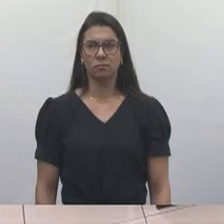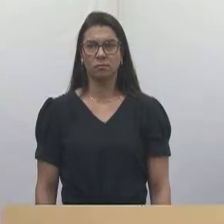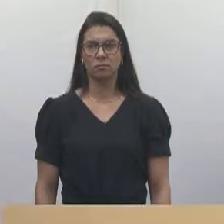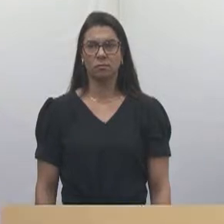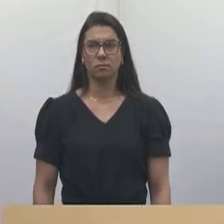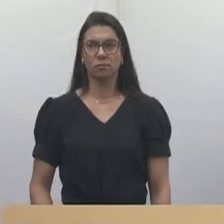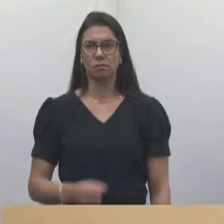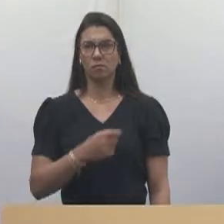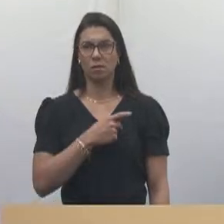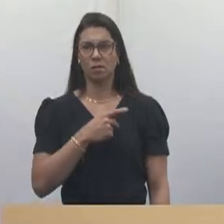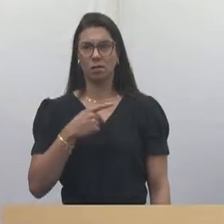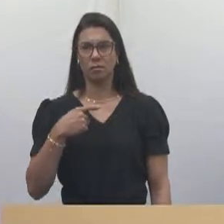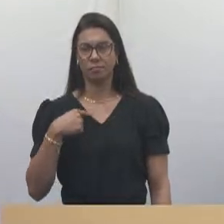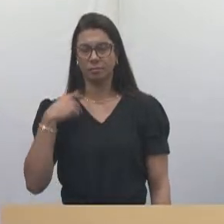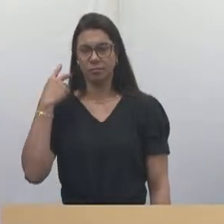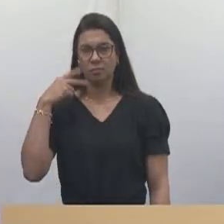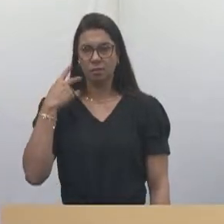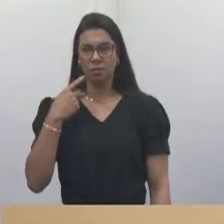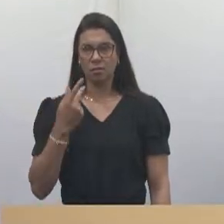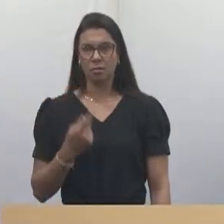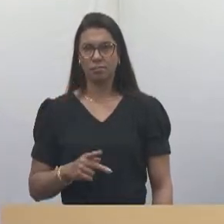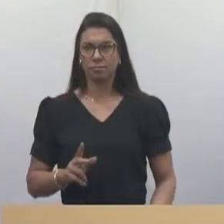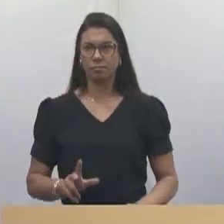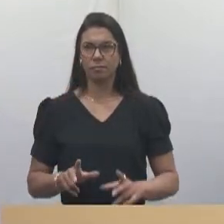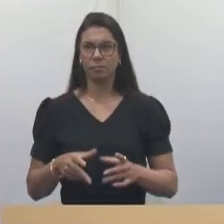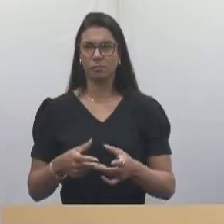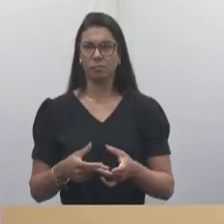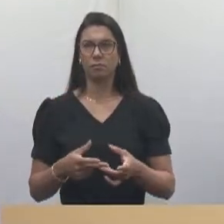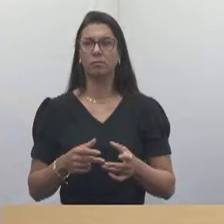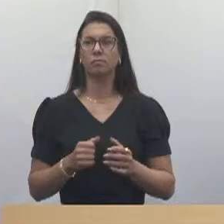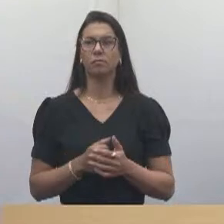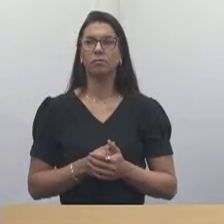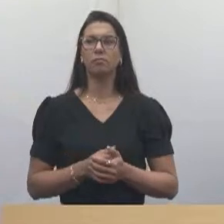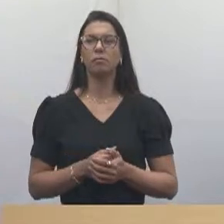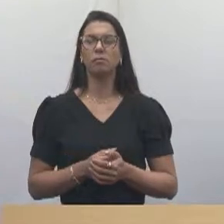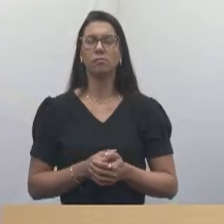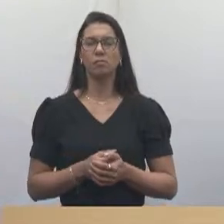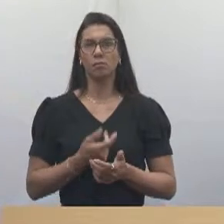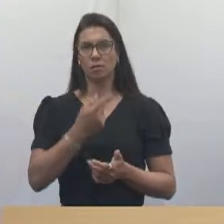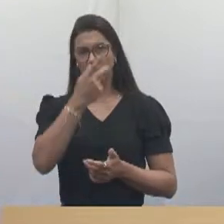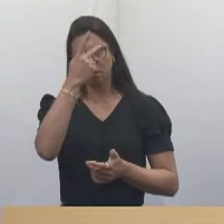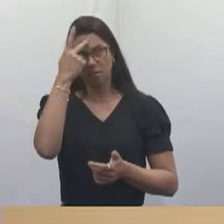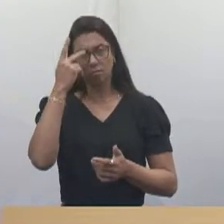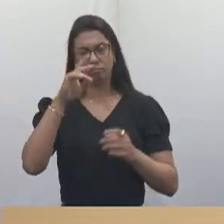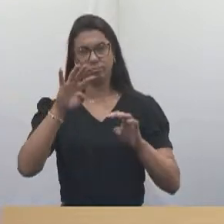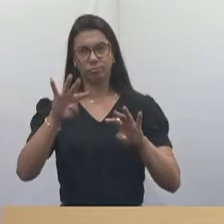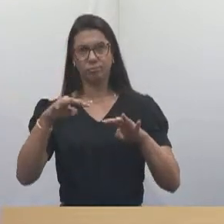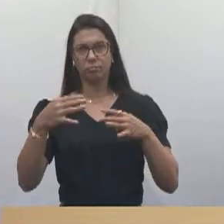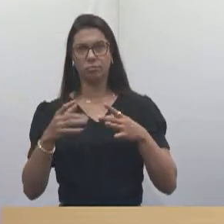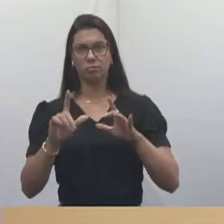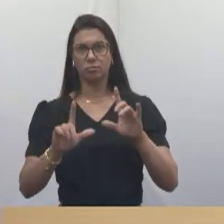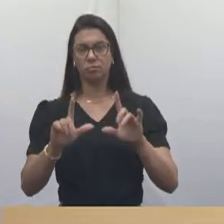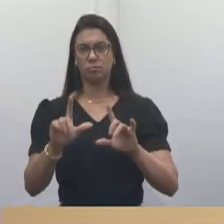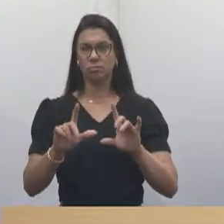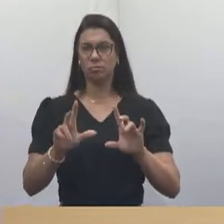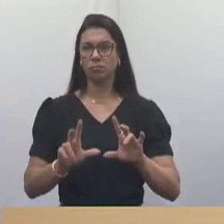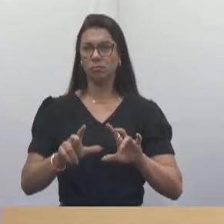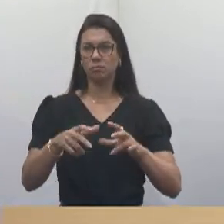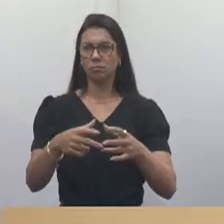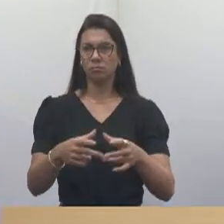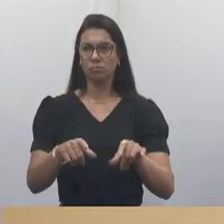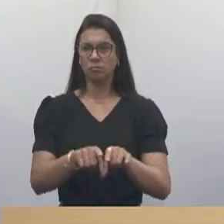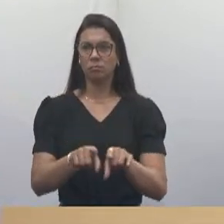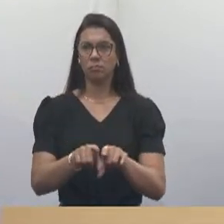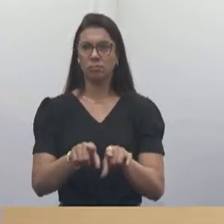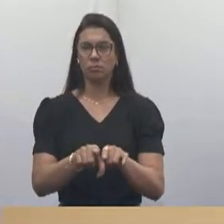Senhor presidente, vereadores dessa Casa de Leis, público que assiste em casa, TV Câmara, e também aqueles que